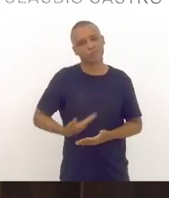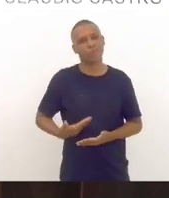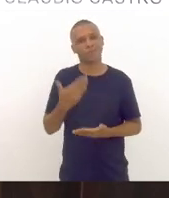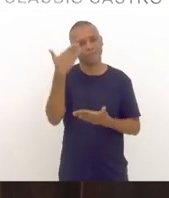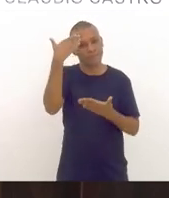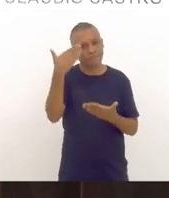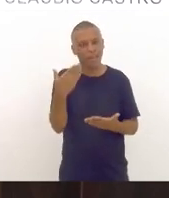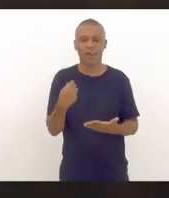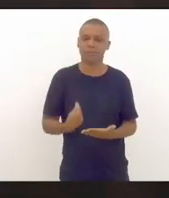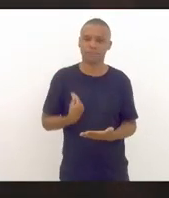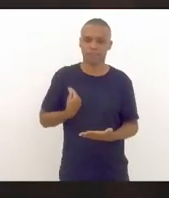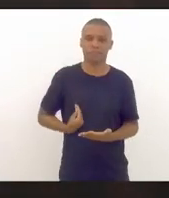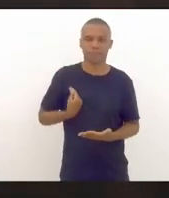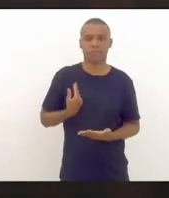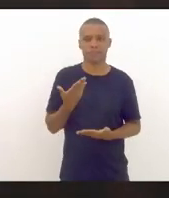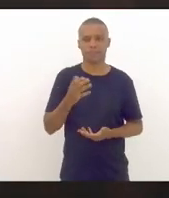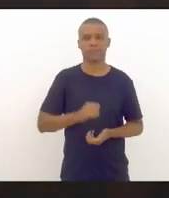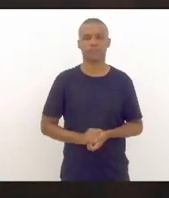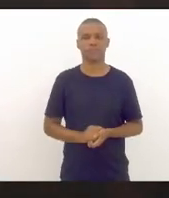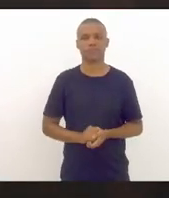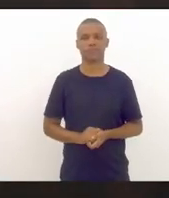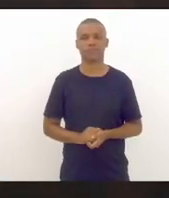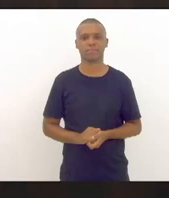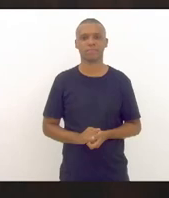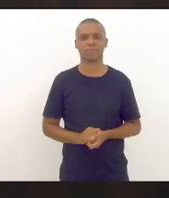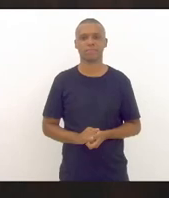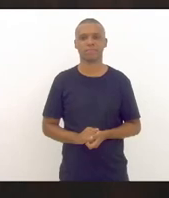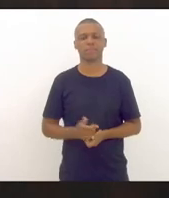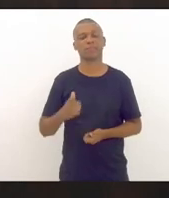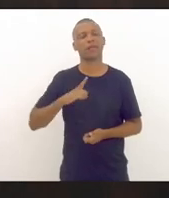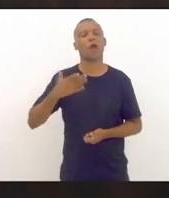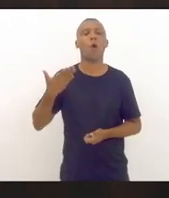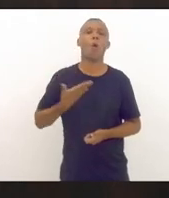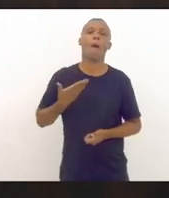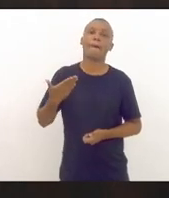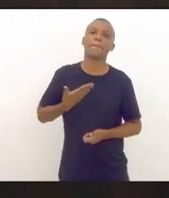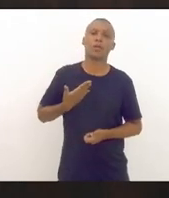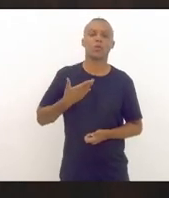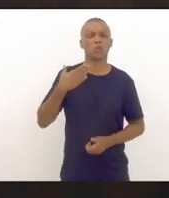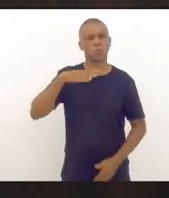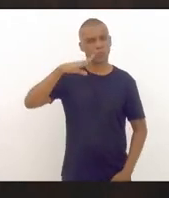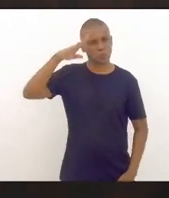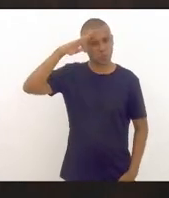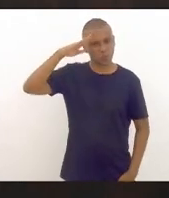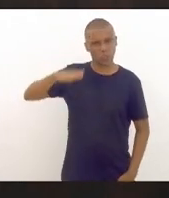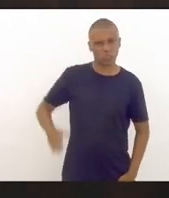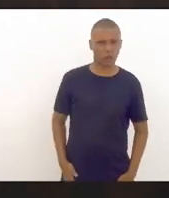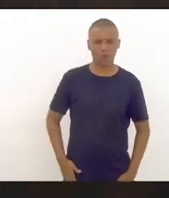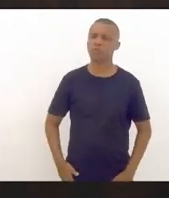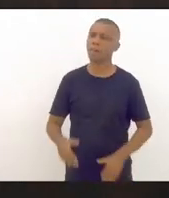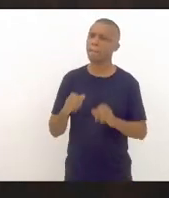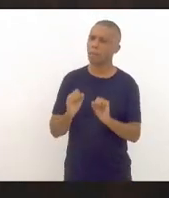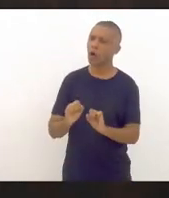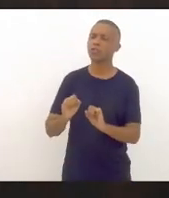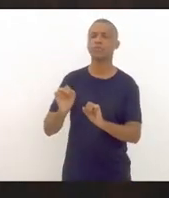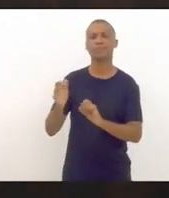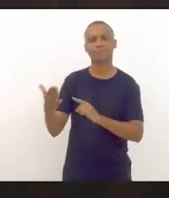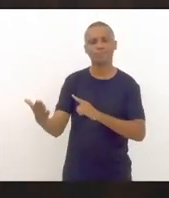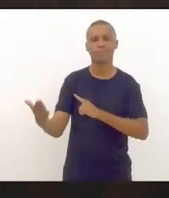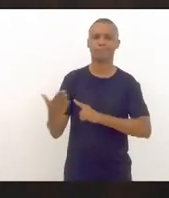obrigado pela presença. O senhor tem um amigo aqui, um soldado. O senhor pode contar. Desde lá de